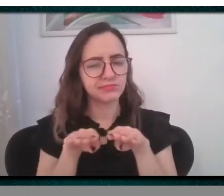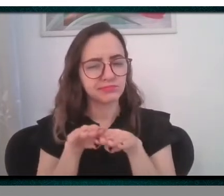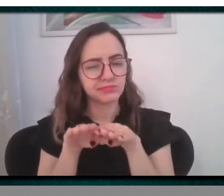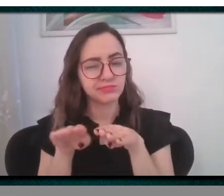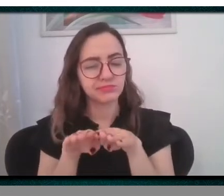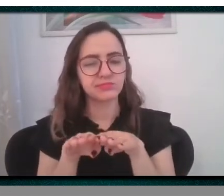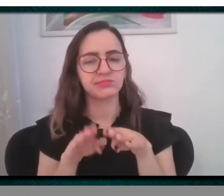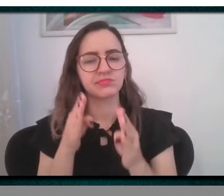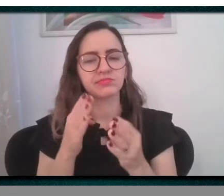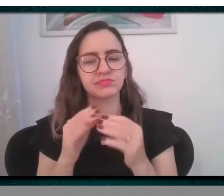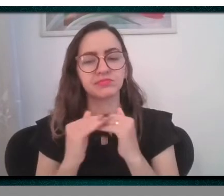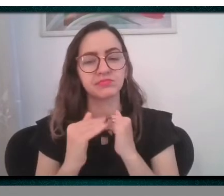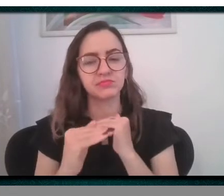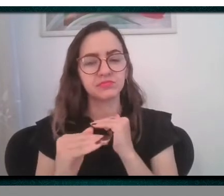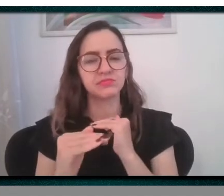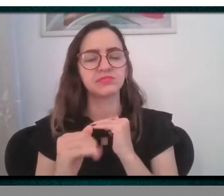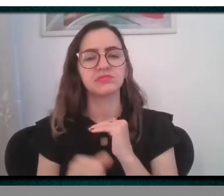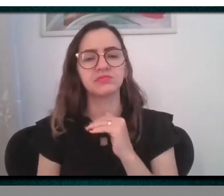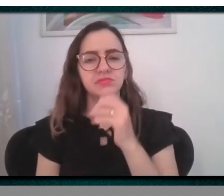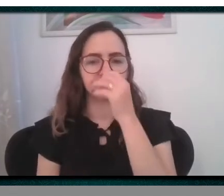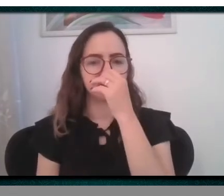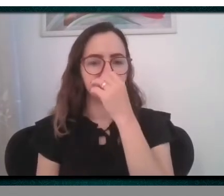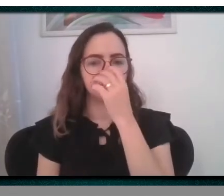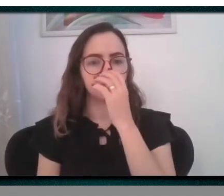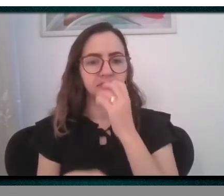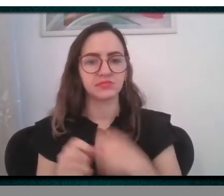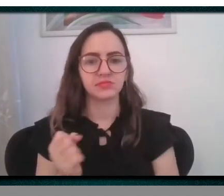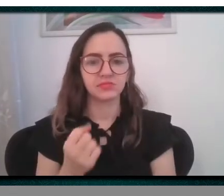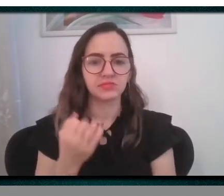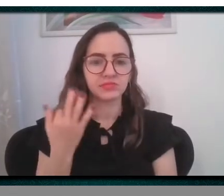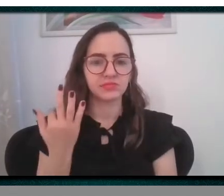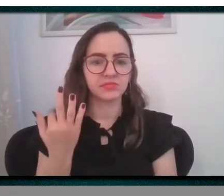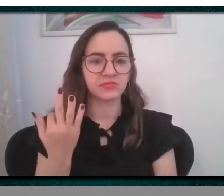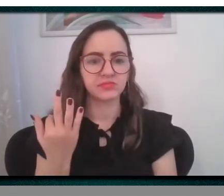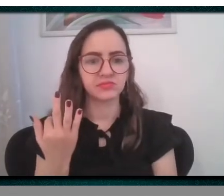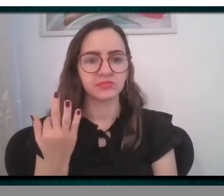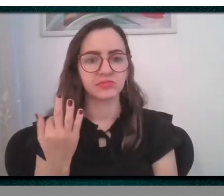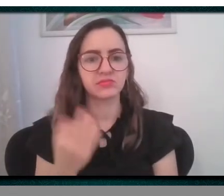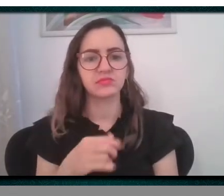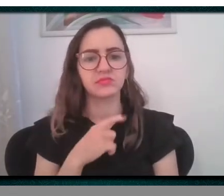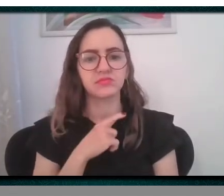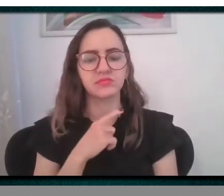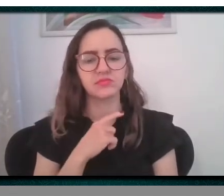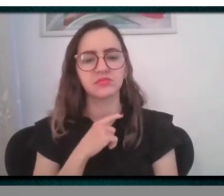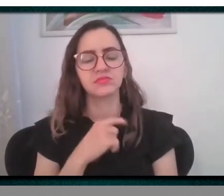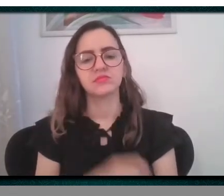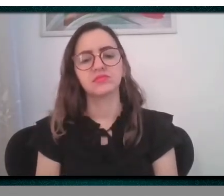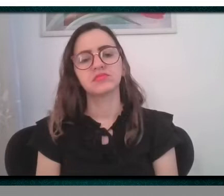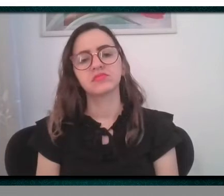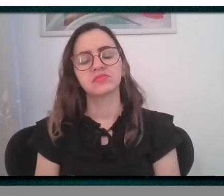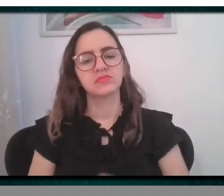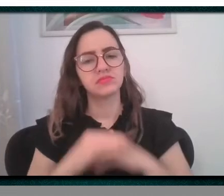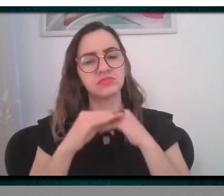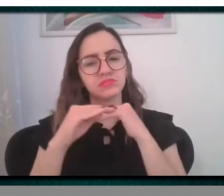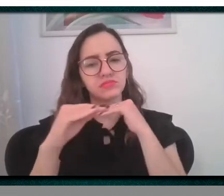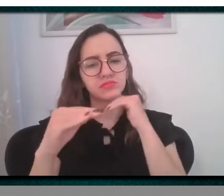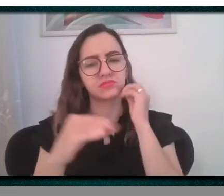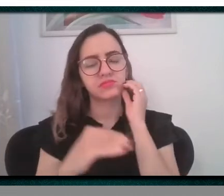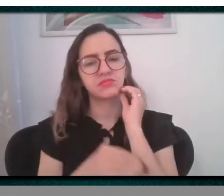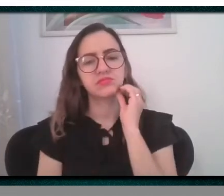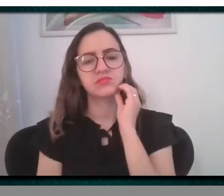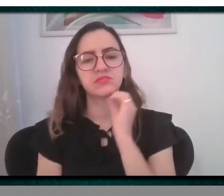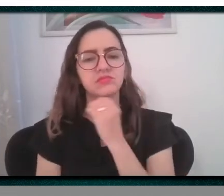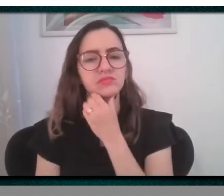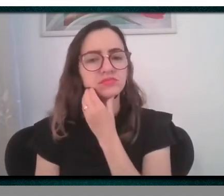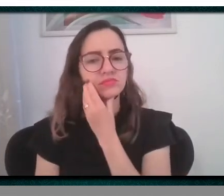elevado a menos 7, porque ó, as constantes estão iguais. Tá? Então, o K3O vai ser quando eu tiver uma constante